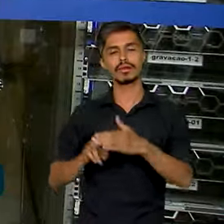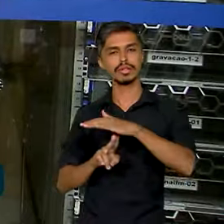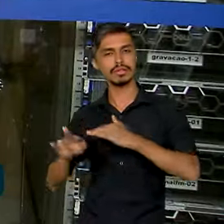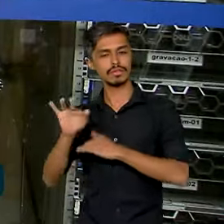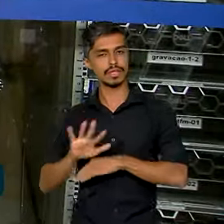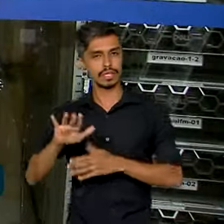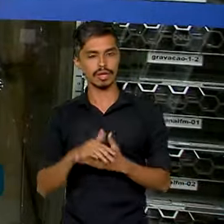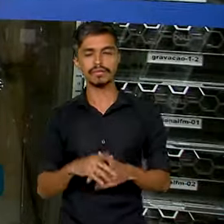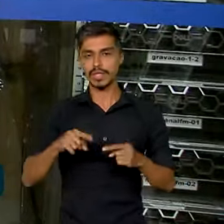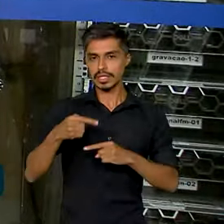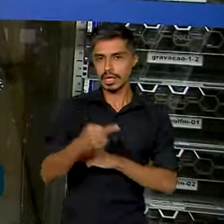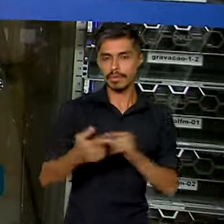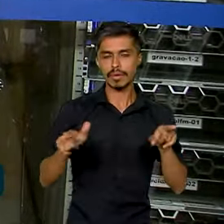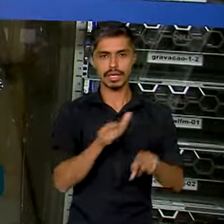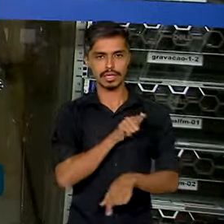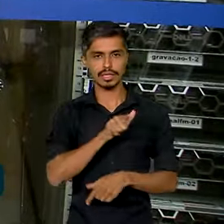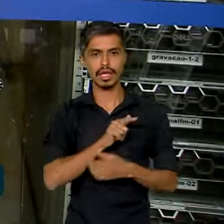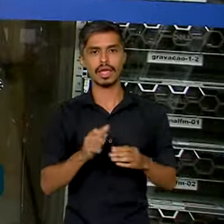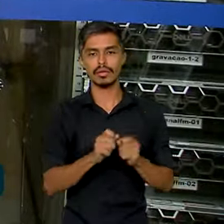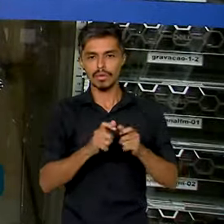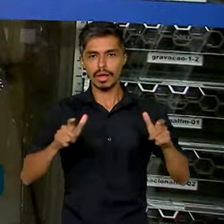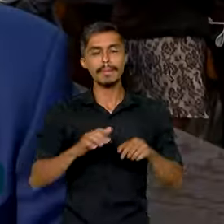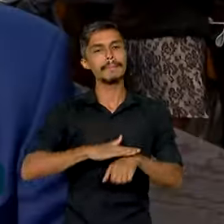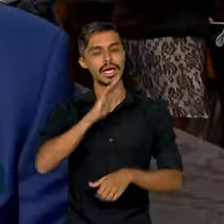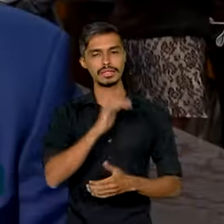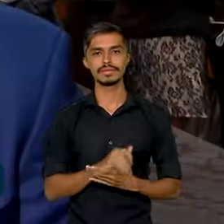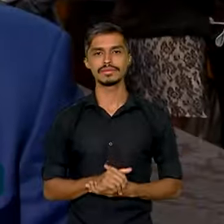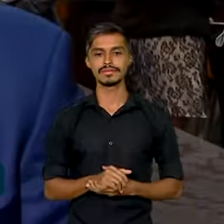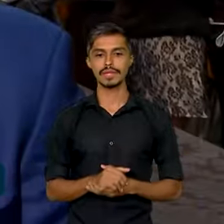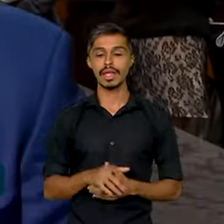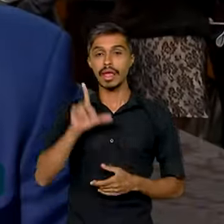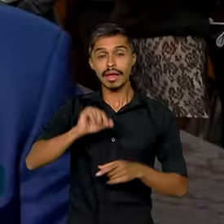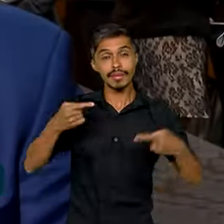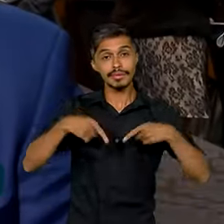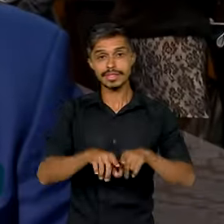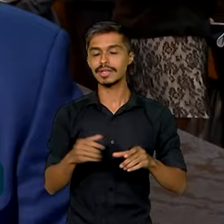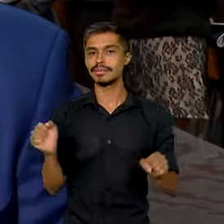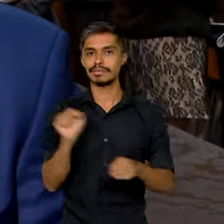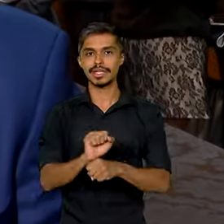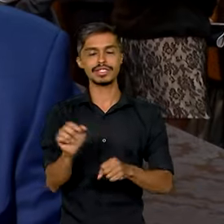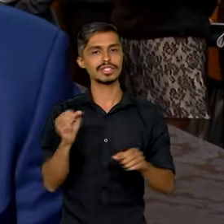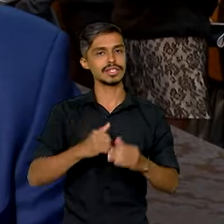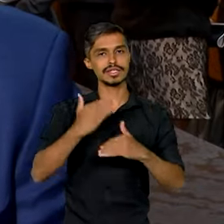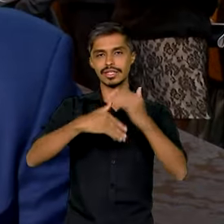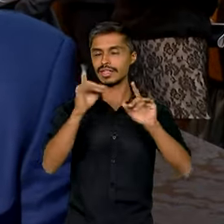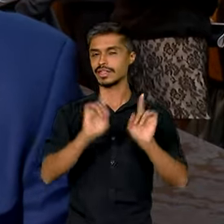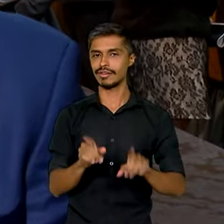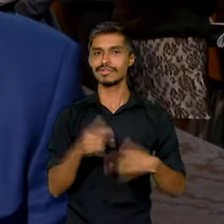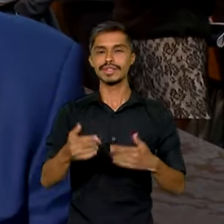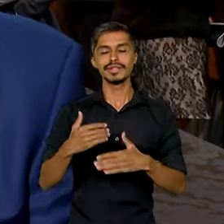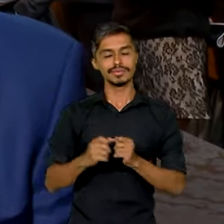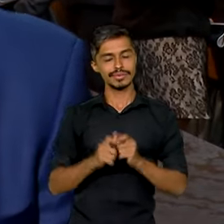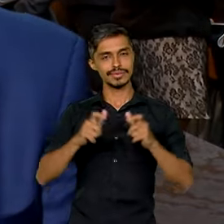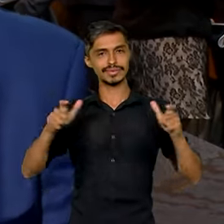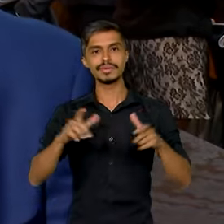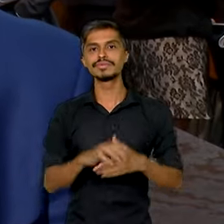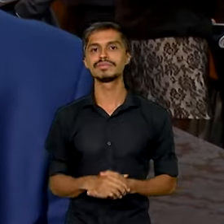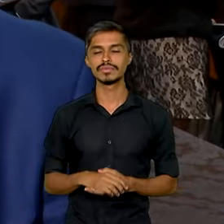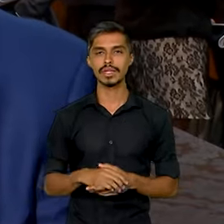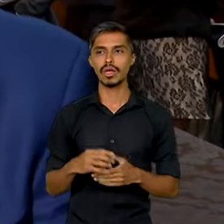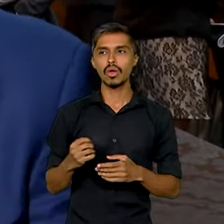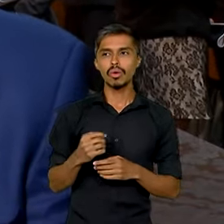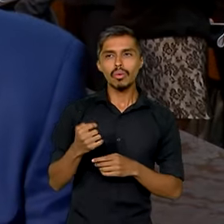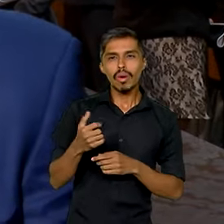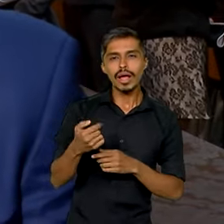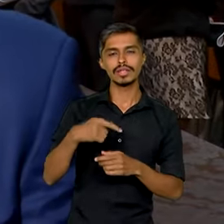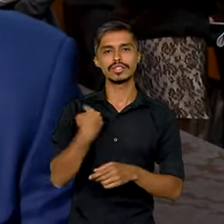E, em breve, a rede vai expandir ainda mais. É uma parceria que não para de crescer, de se ampliar. Daqui uns dias